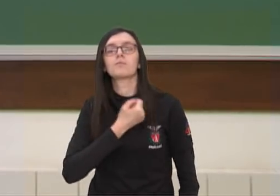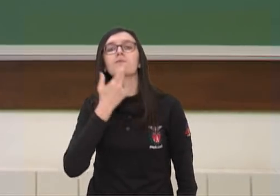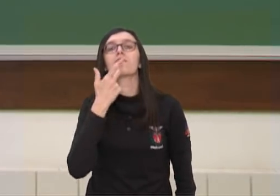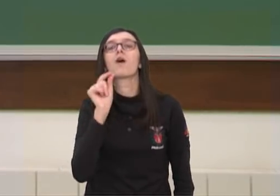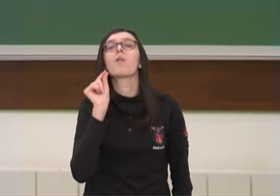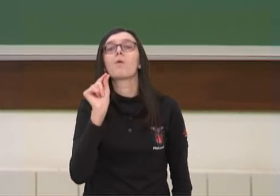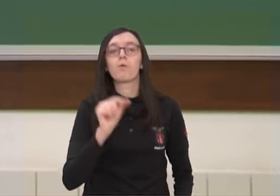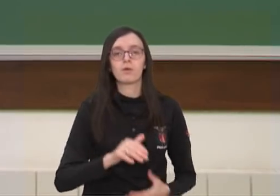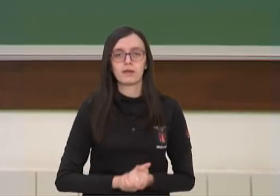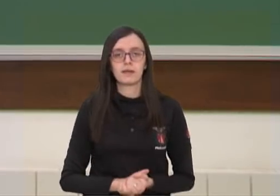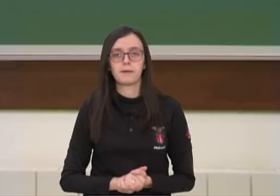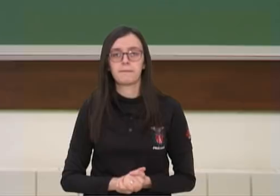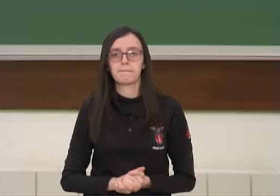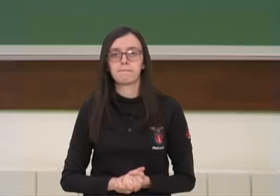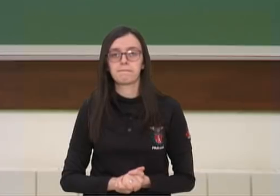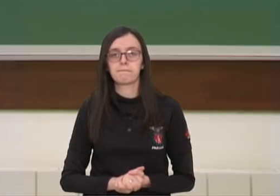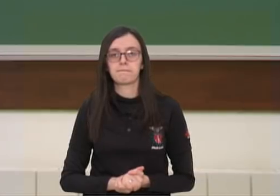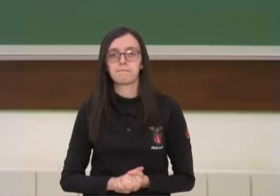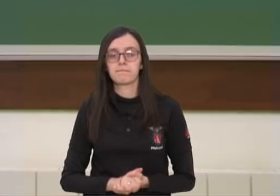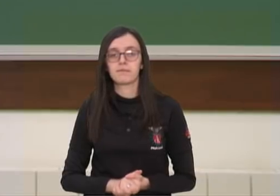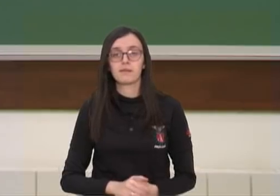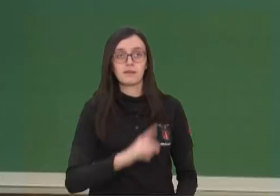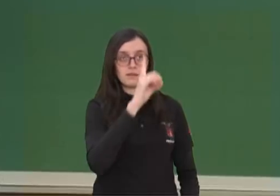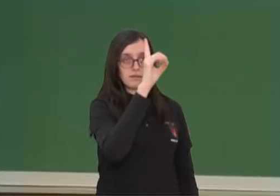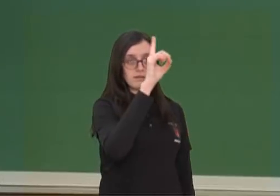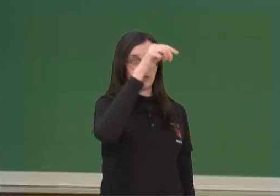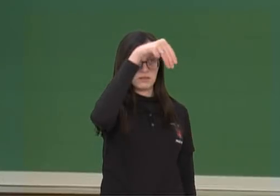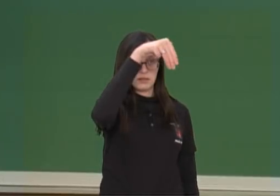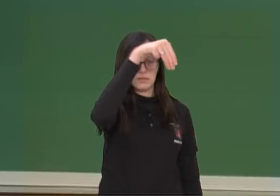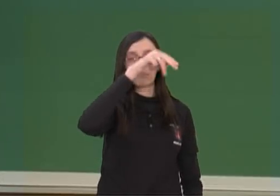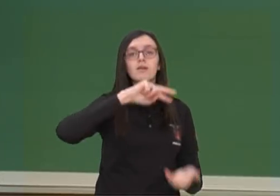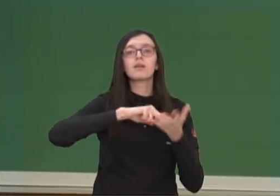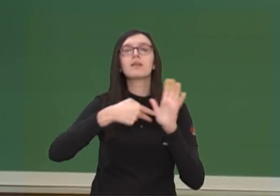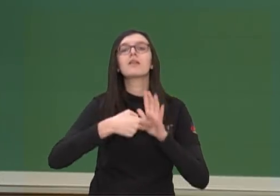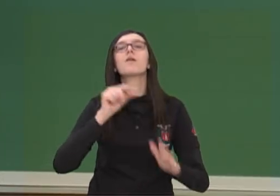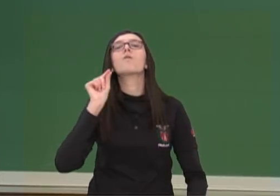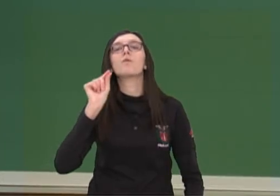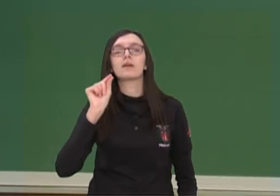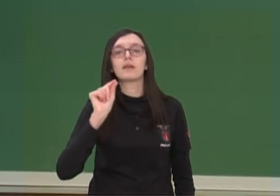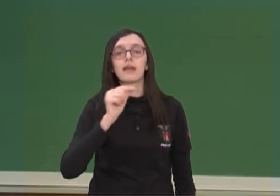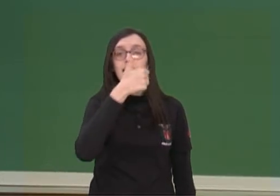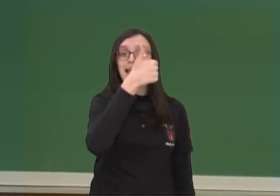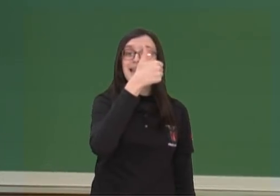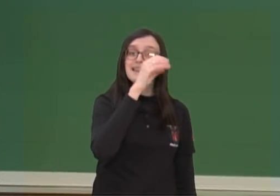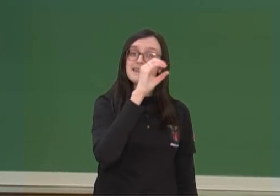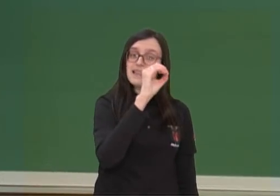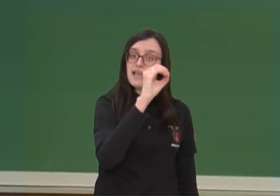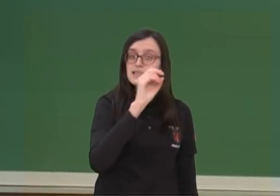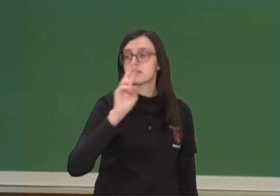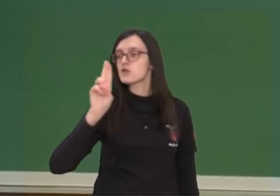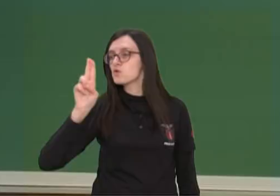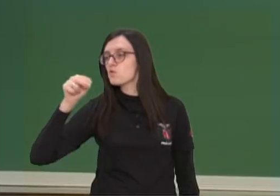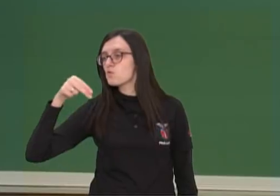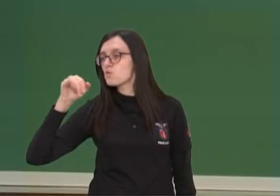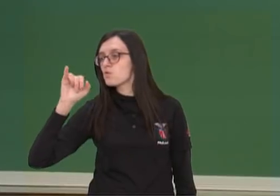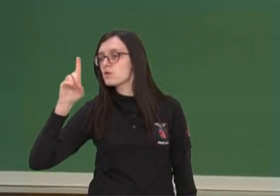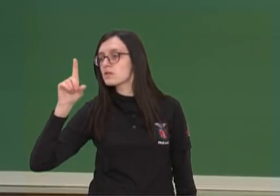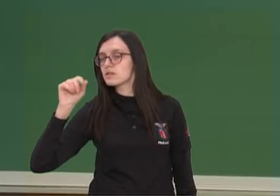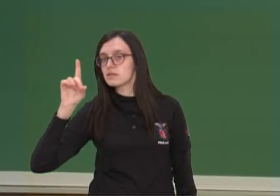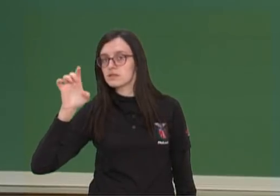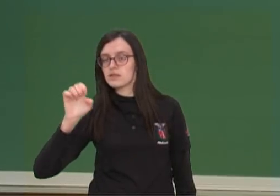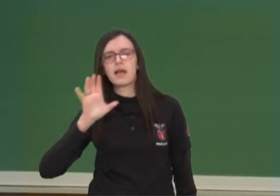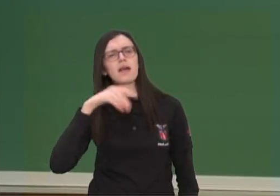que uma dezena de milhar são 10 unidades de milhar, certo? Muito